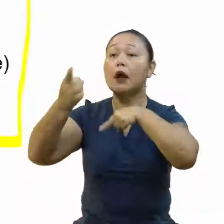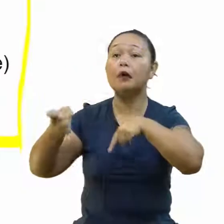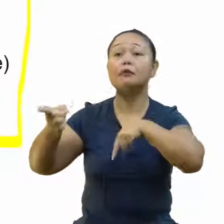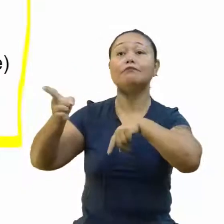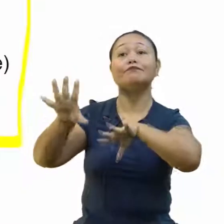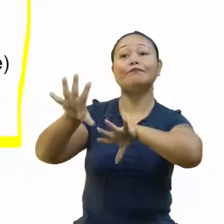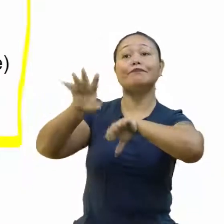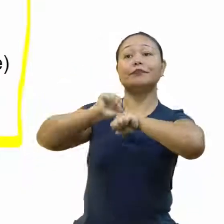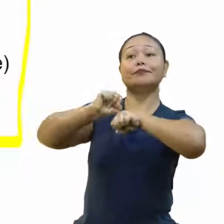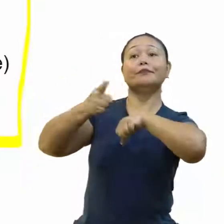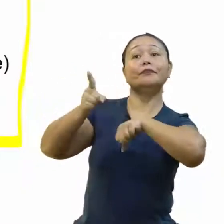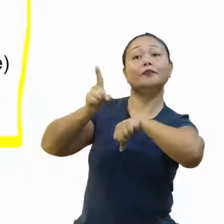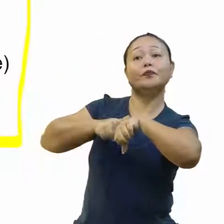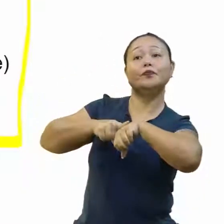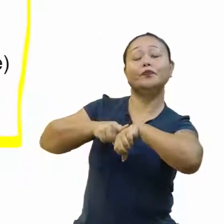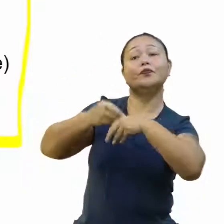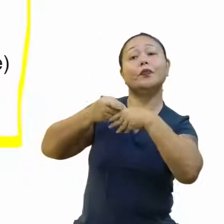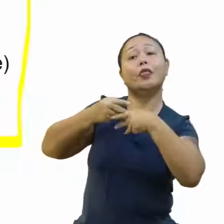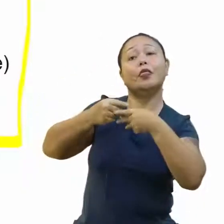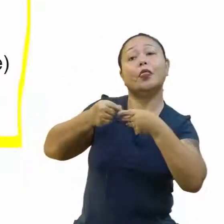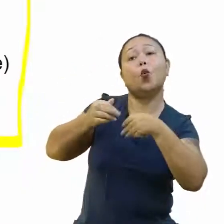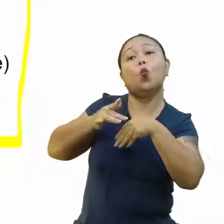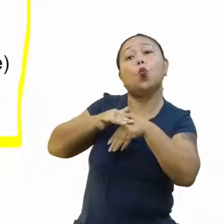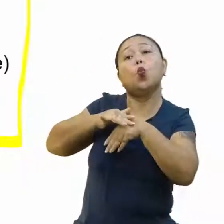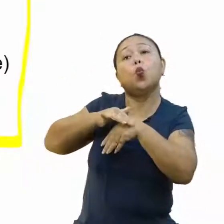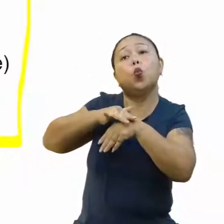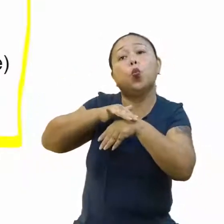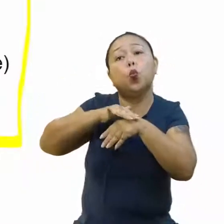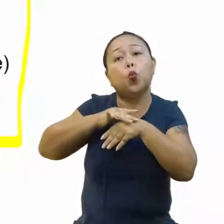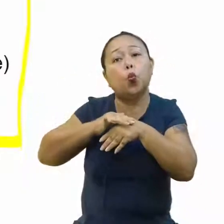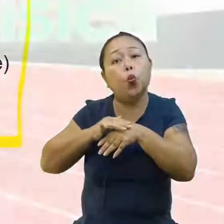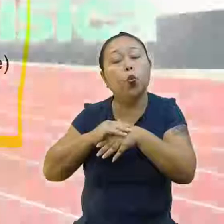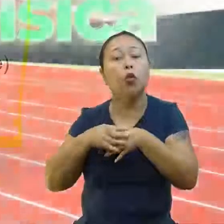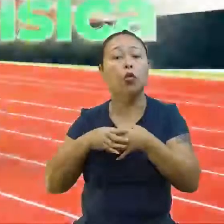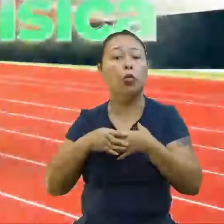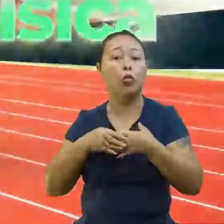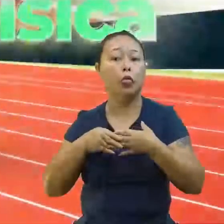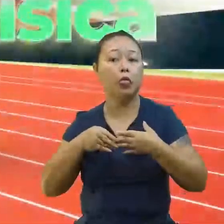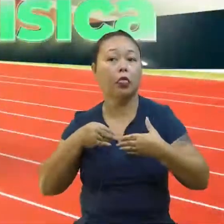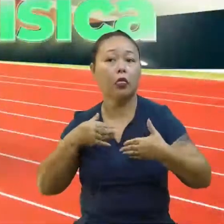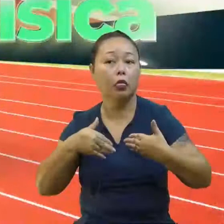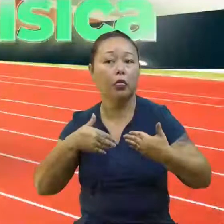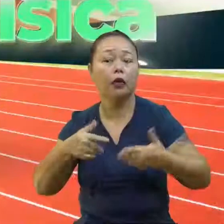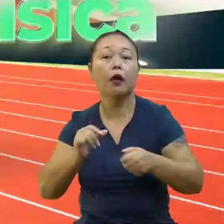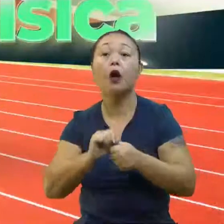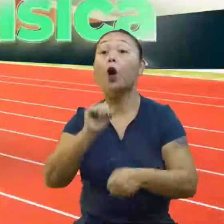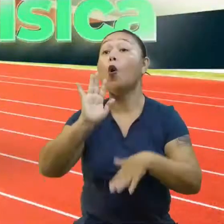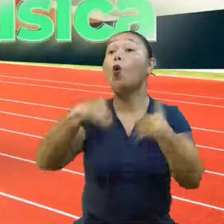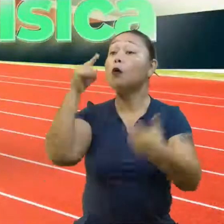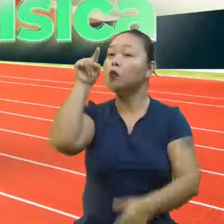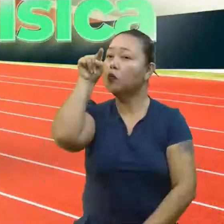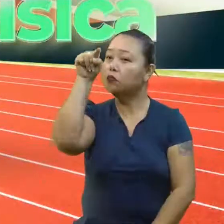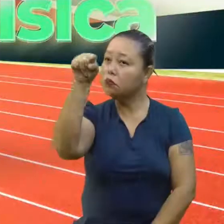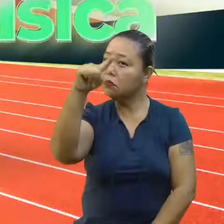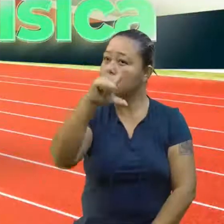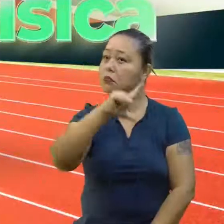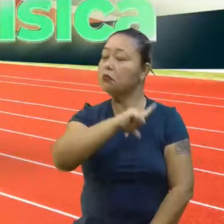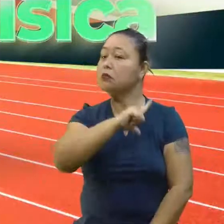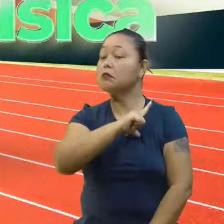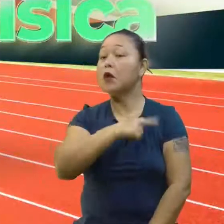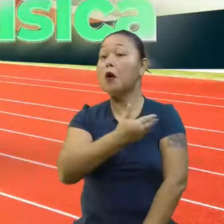crônico-degenerativas. Então, vejam bem, quando você, vem aqui comigo, você tem aí o hábito